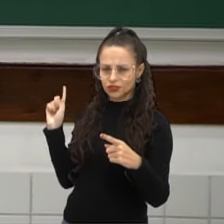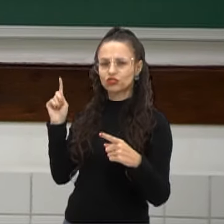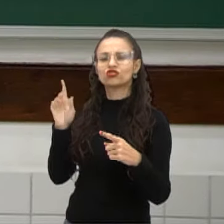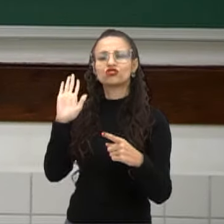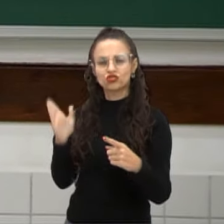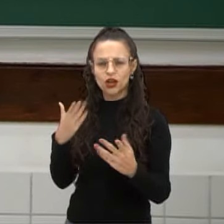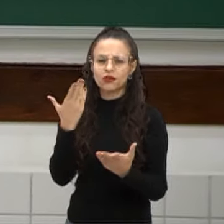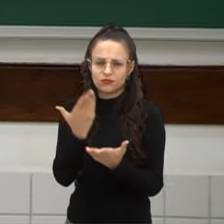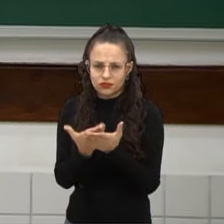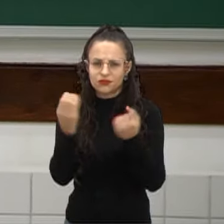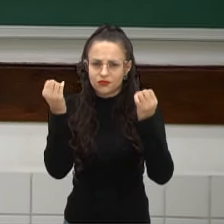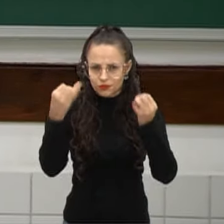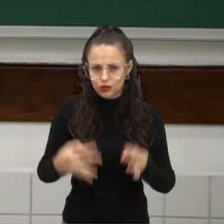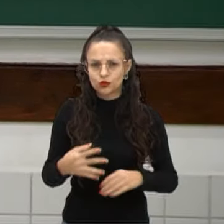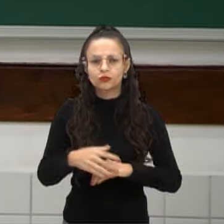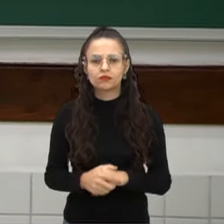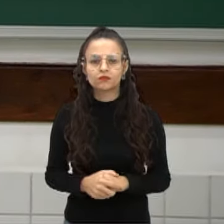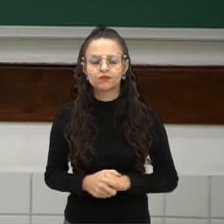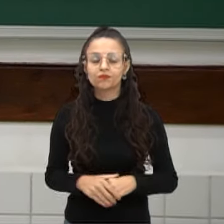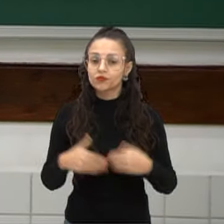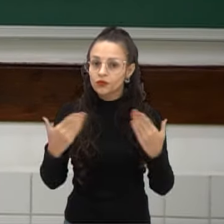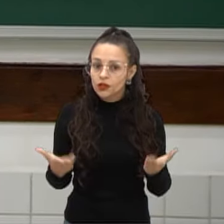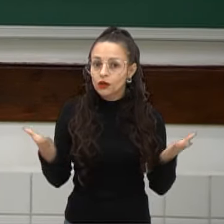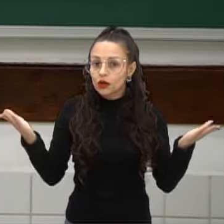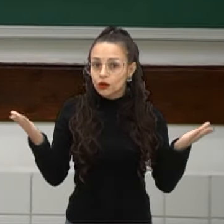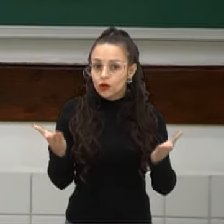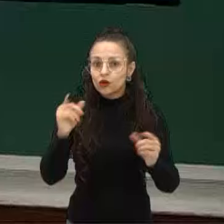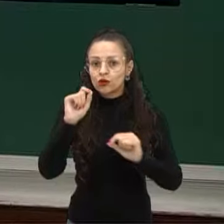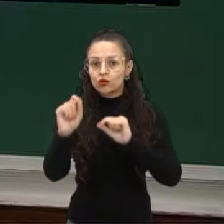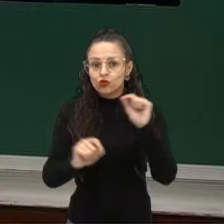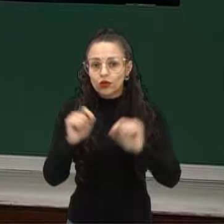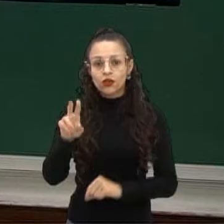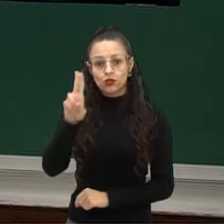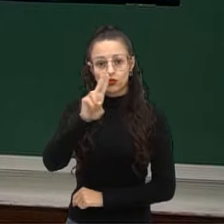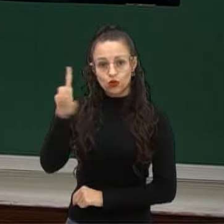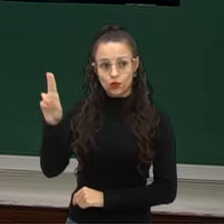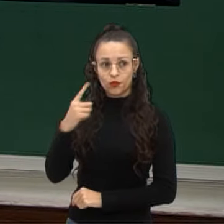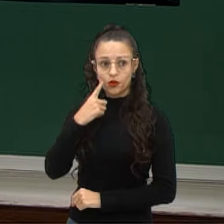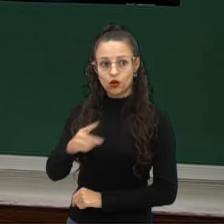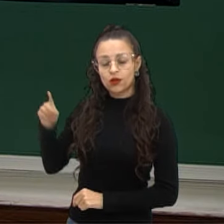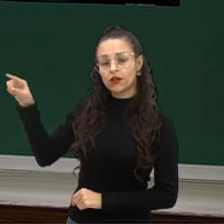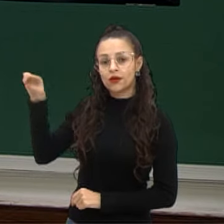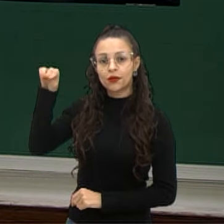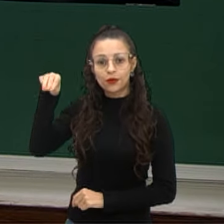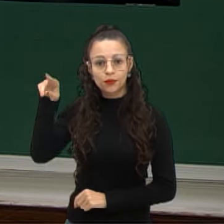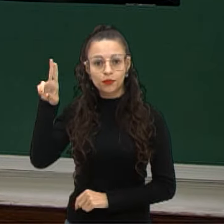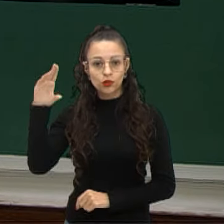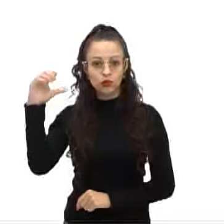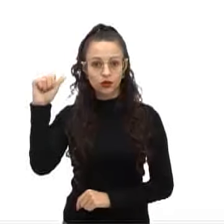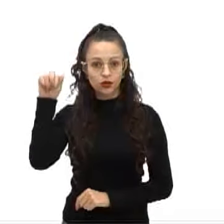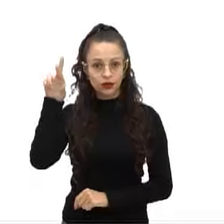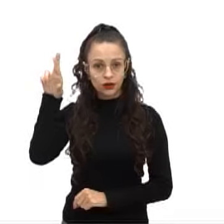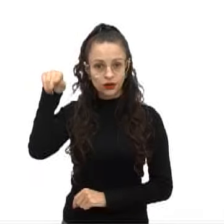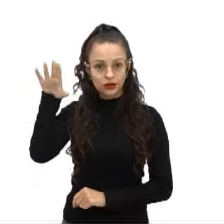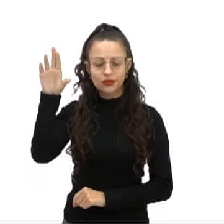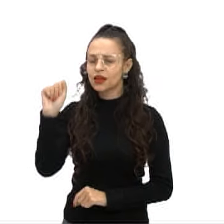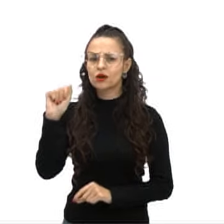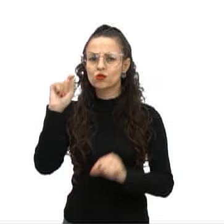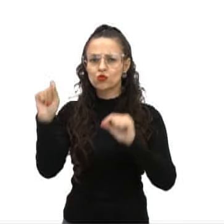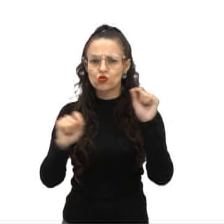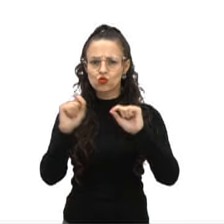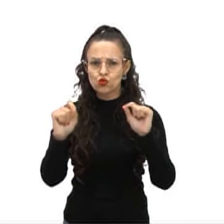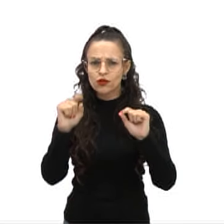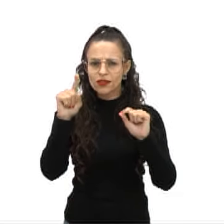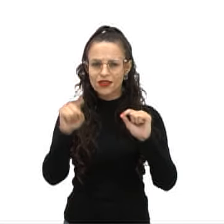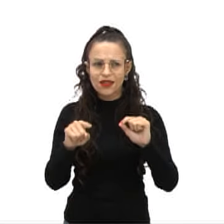2 aulas, tá? Não podemos esquecer isso. Então a gente hoje vai falar das muqarnas, tá? Muqarnas também é chamado entrelaçamento